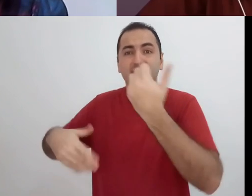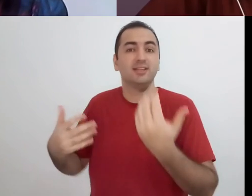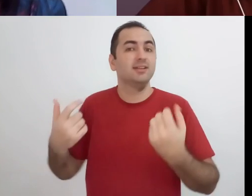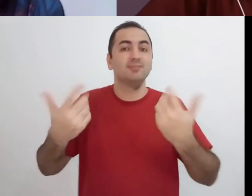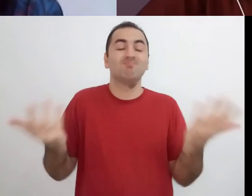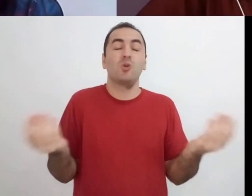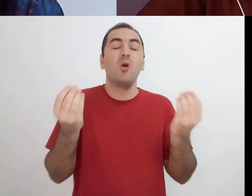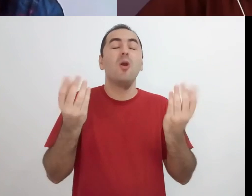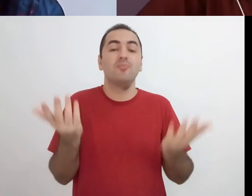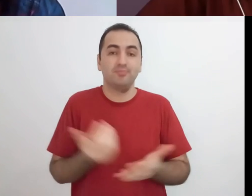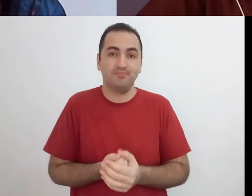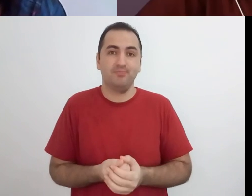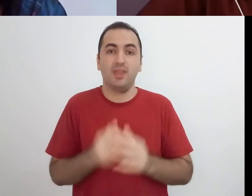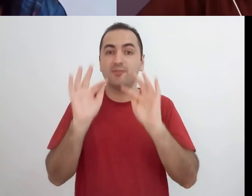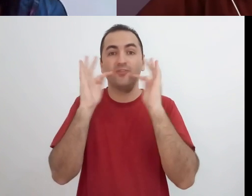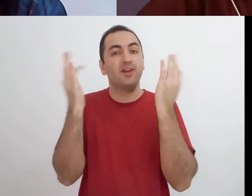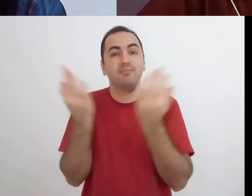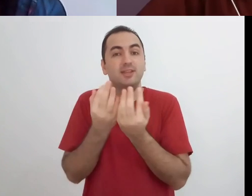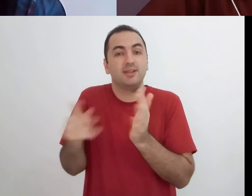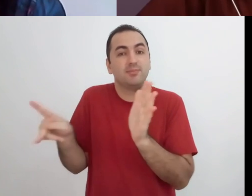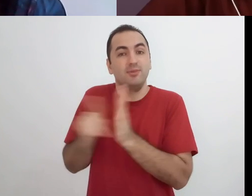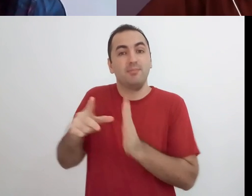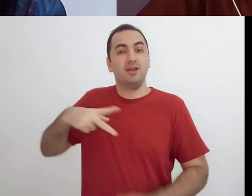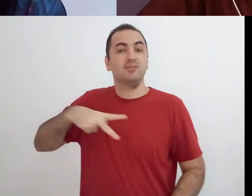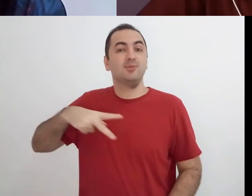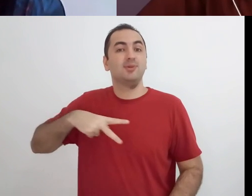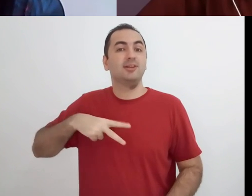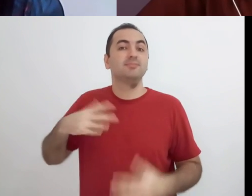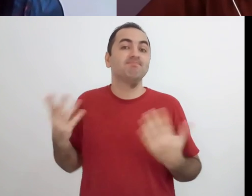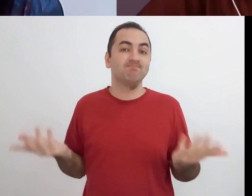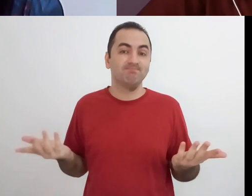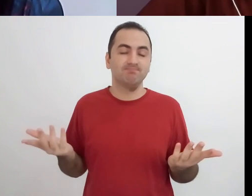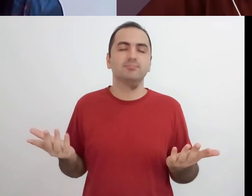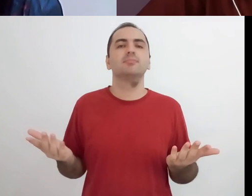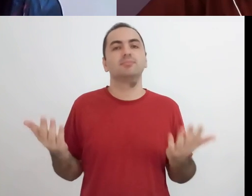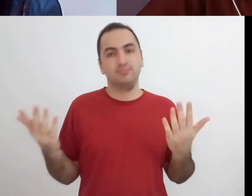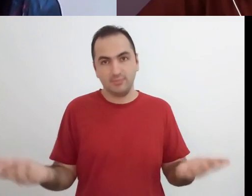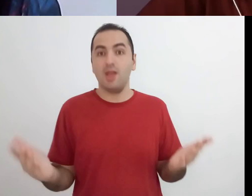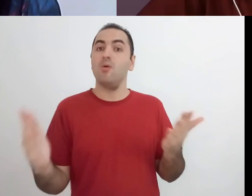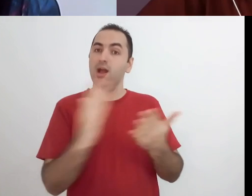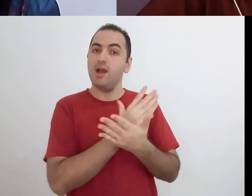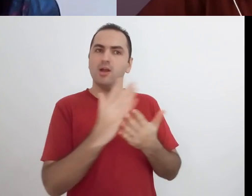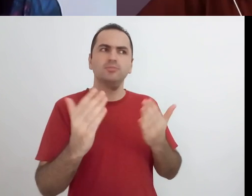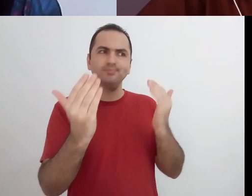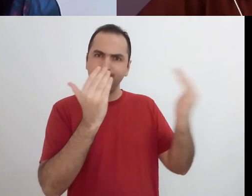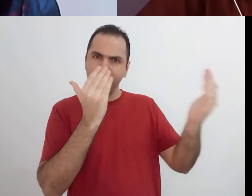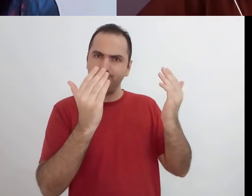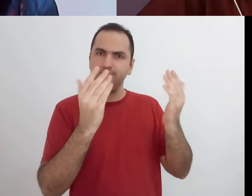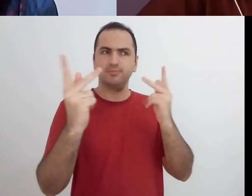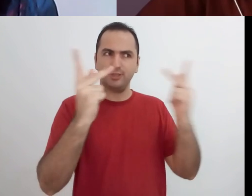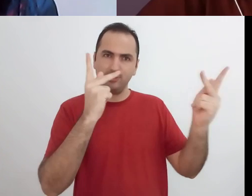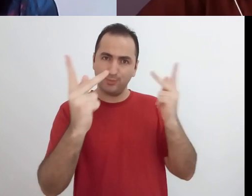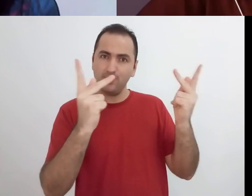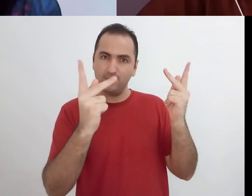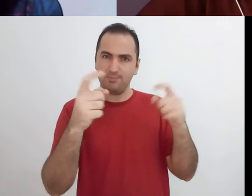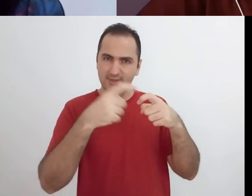inclusive, estão acordando para isso. Então, existe hoje alguns psicólogos que aprenderam Libras para tratar dos